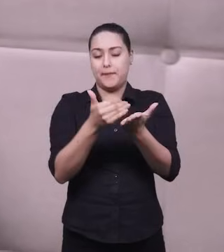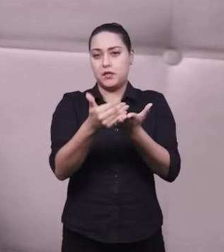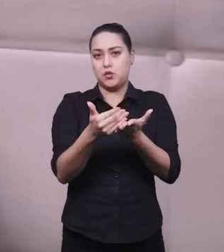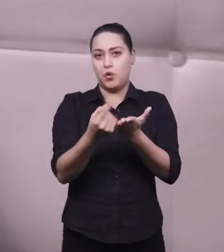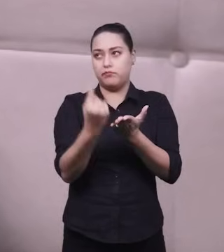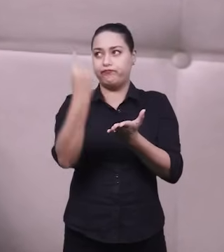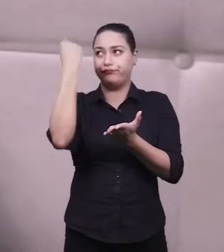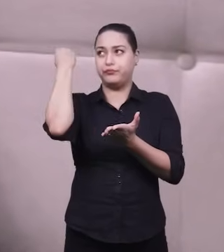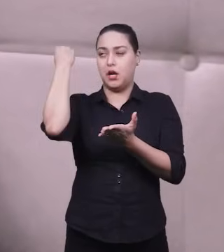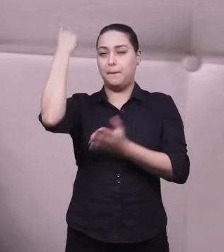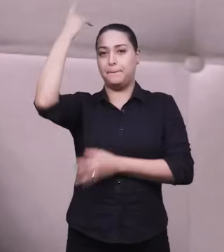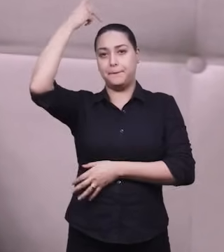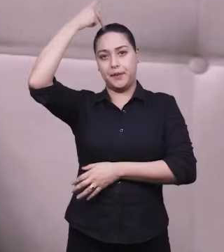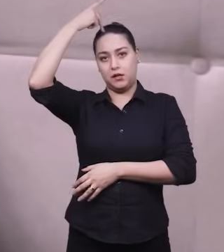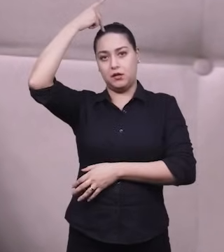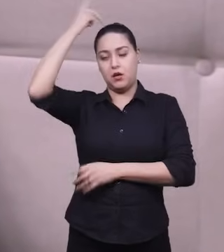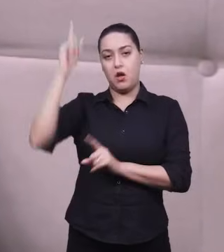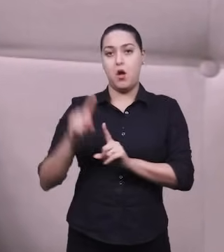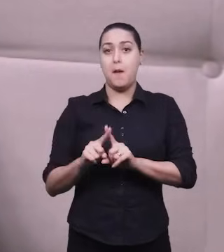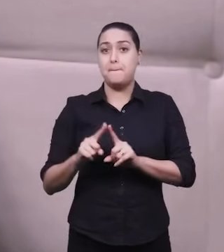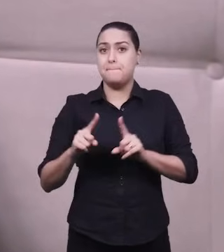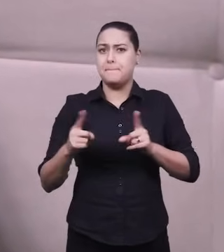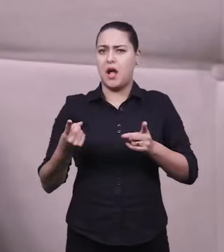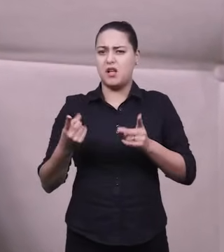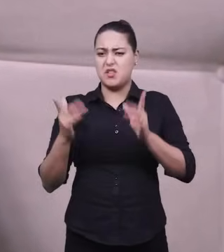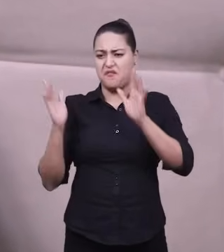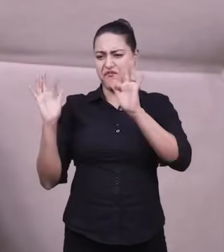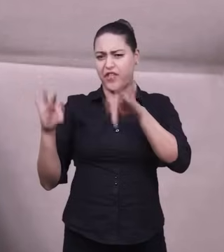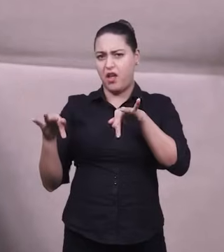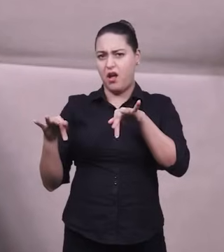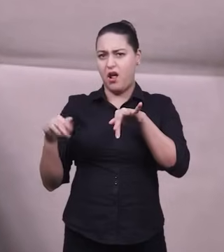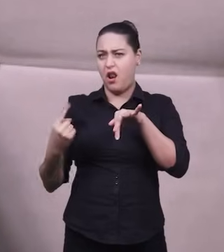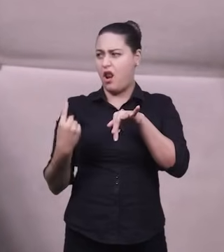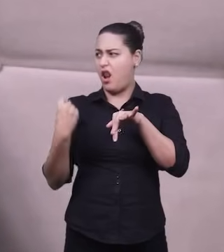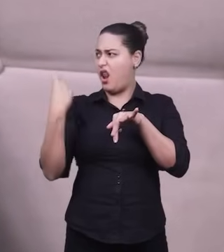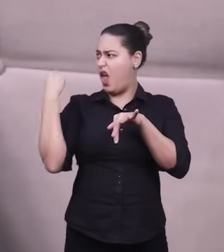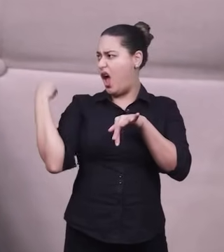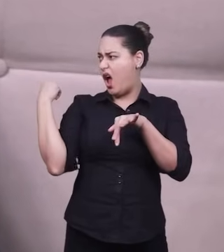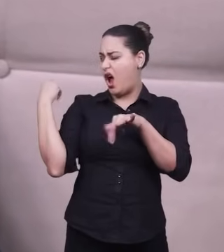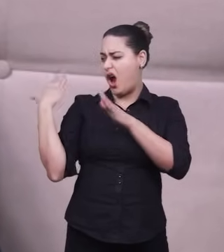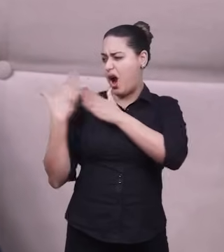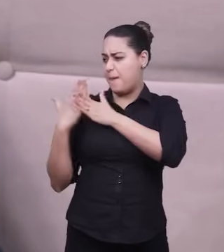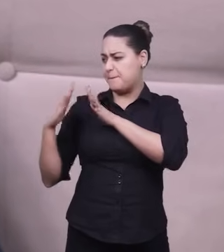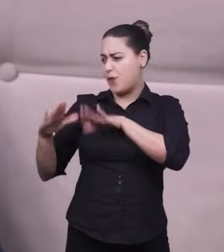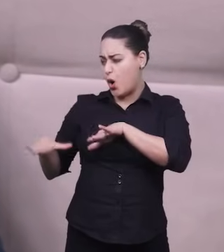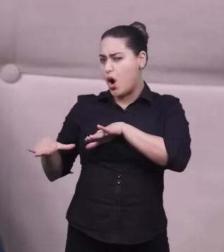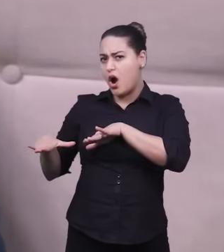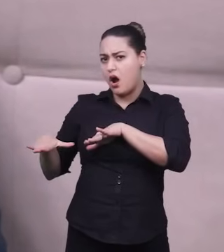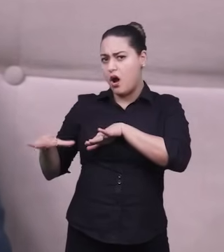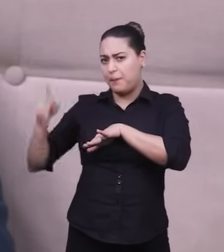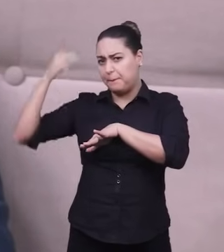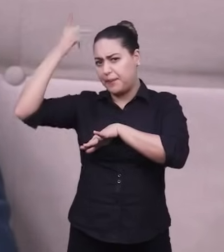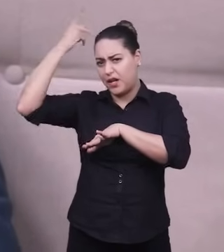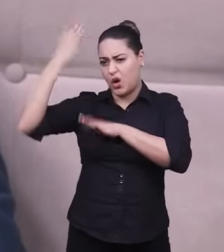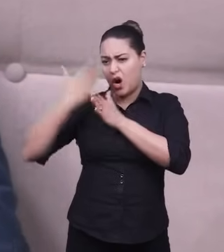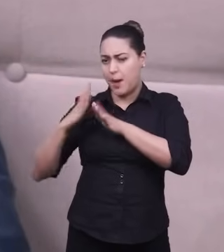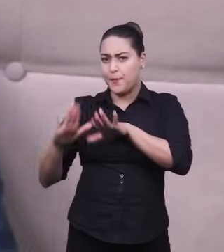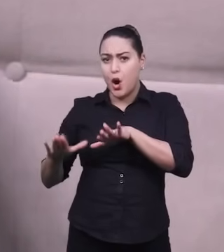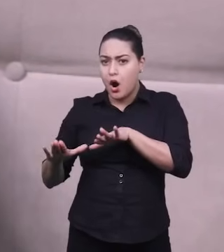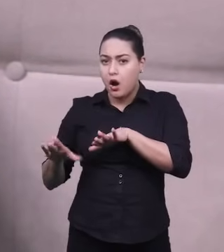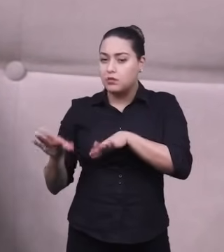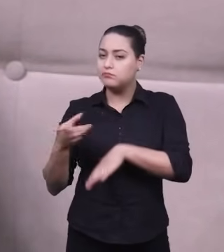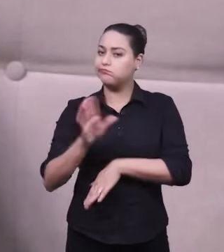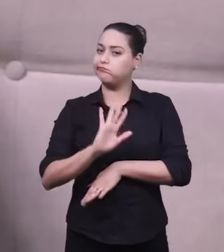no dia de Pentecostes, mas não se encerrou, não finalizou naquele